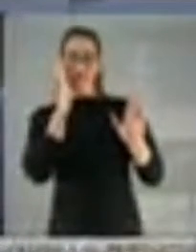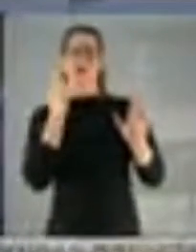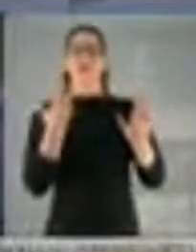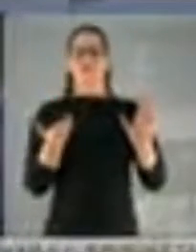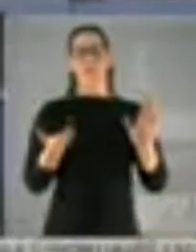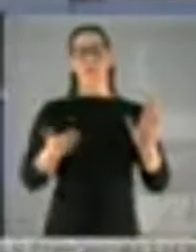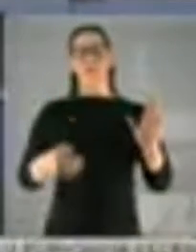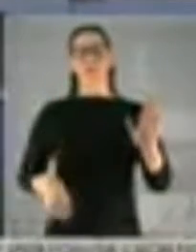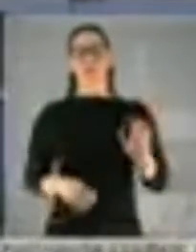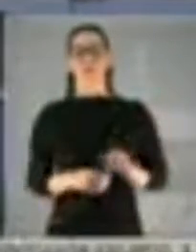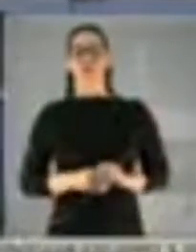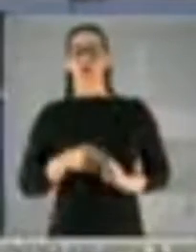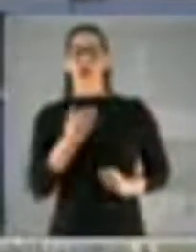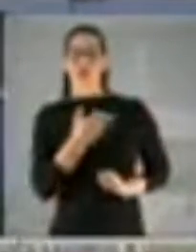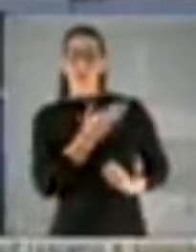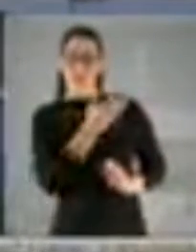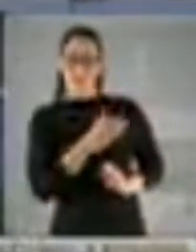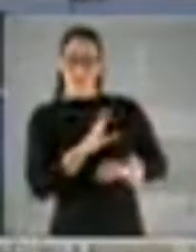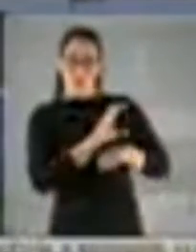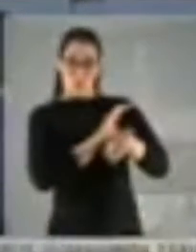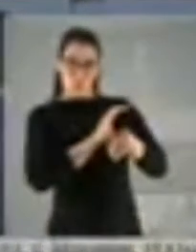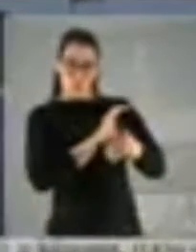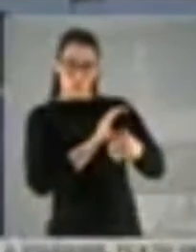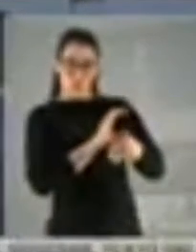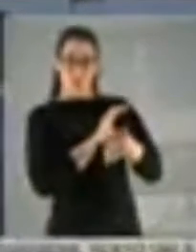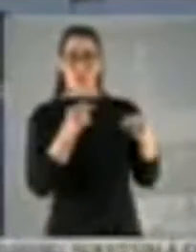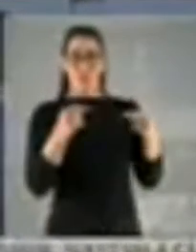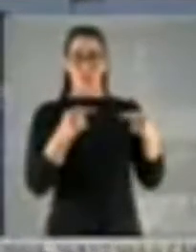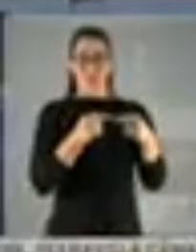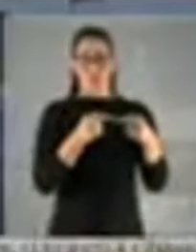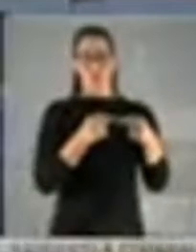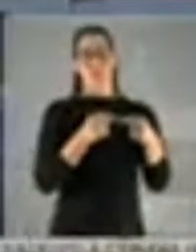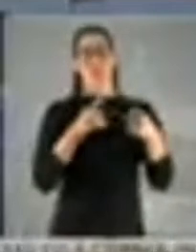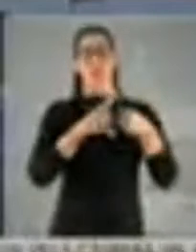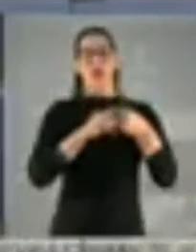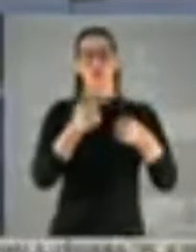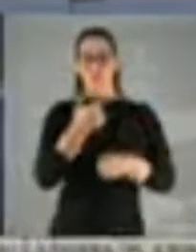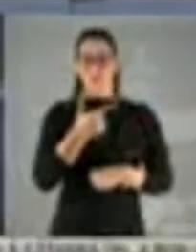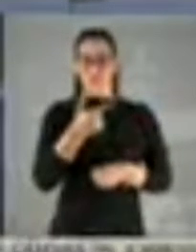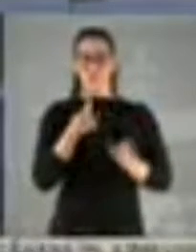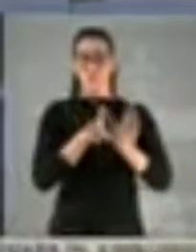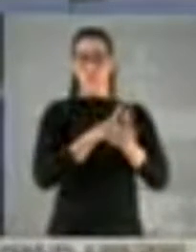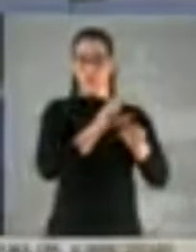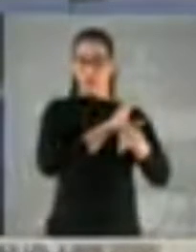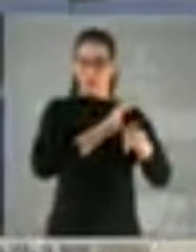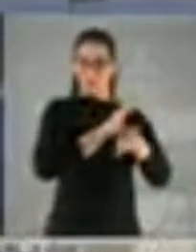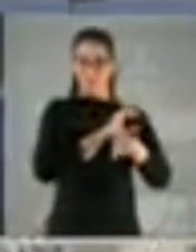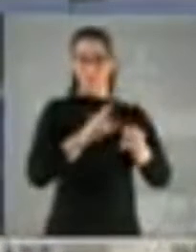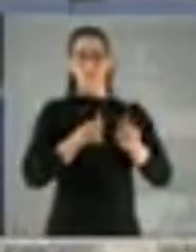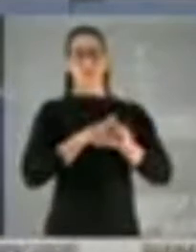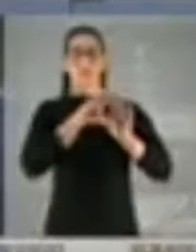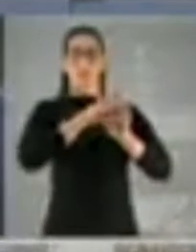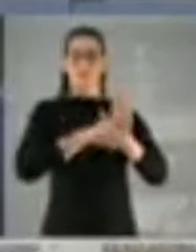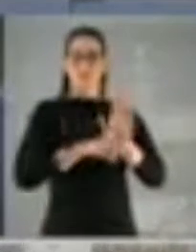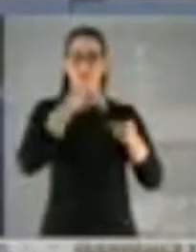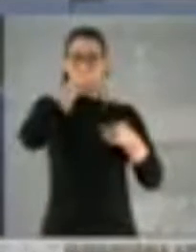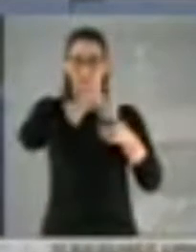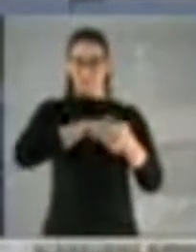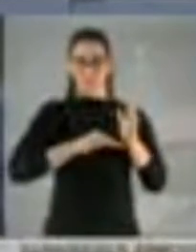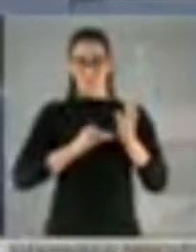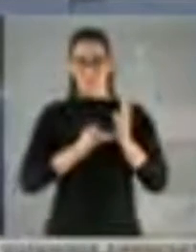Inquérito, as vedações constitucionais, conforme o artigo 2º da Constituição, e do regimento interno do Senado, o